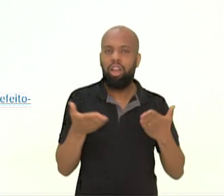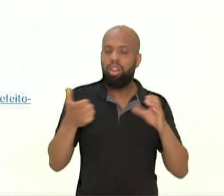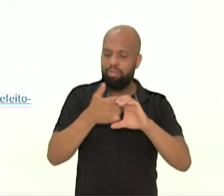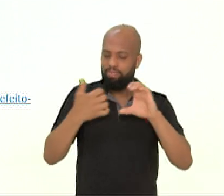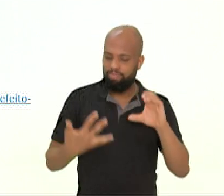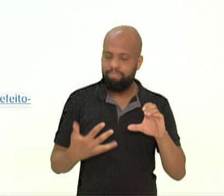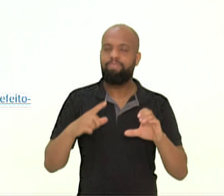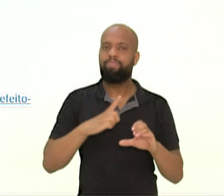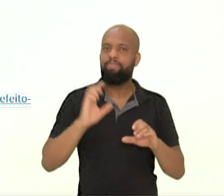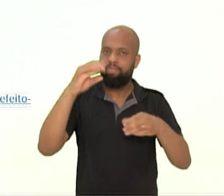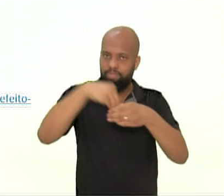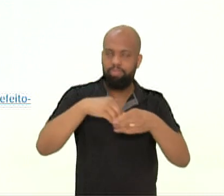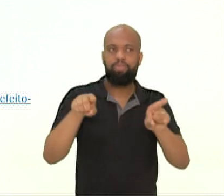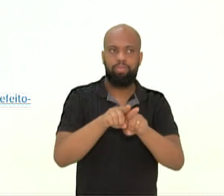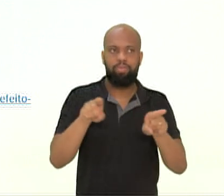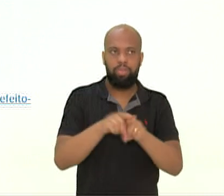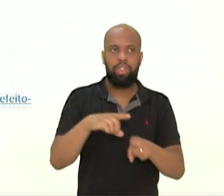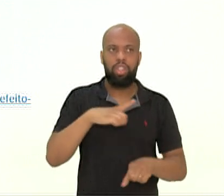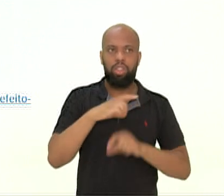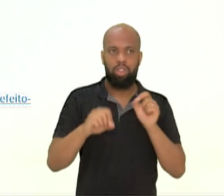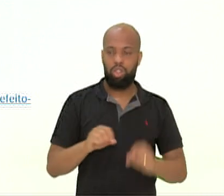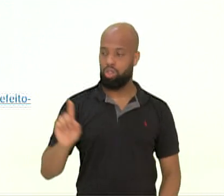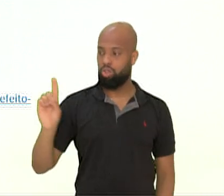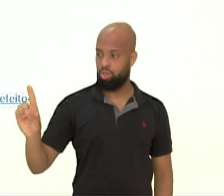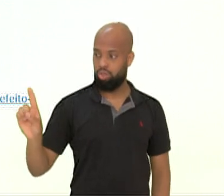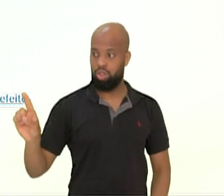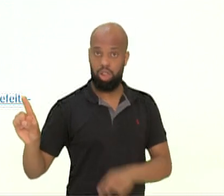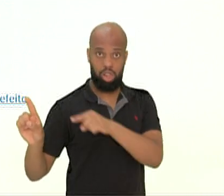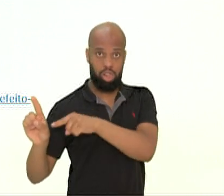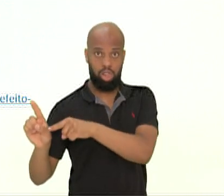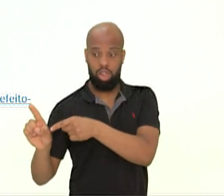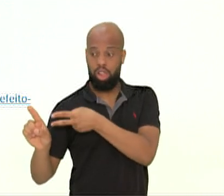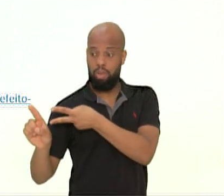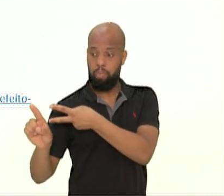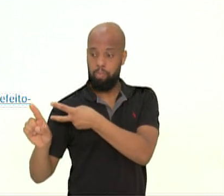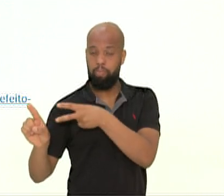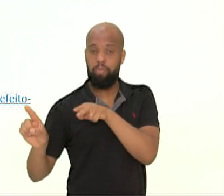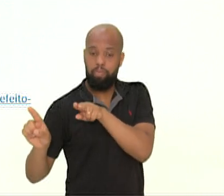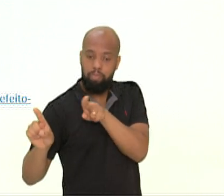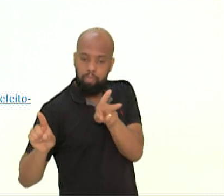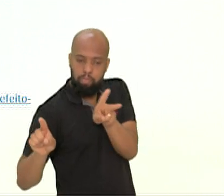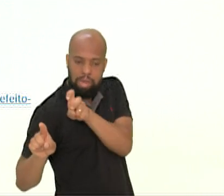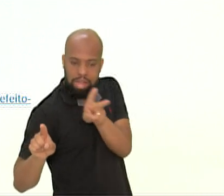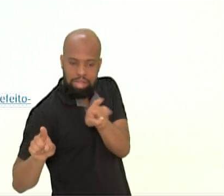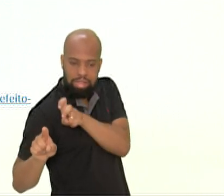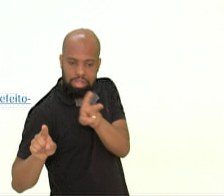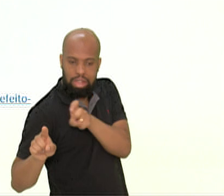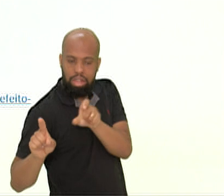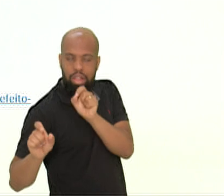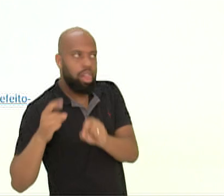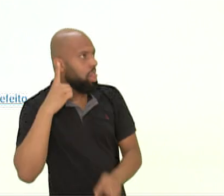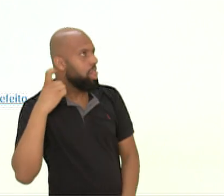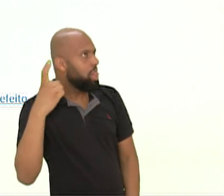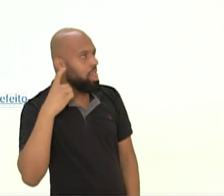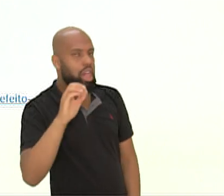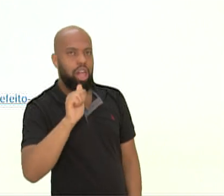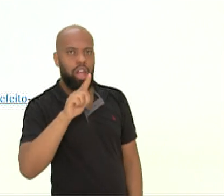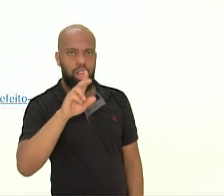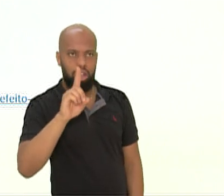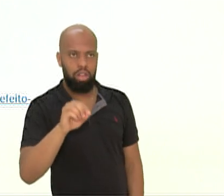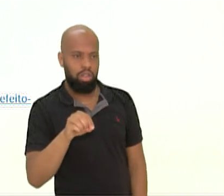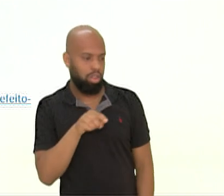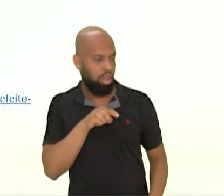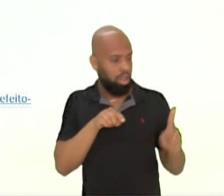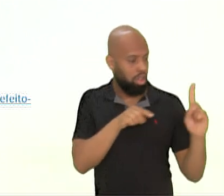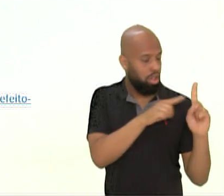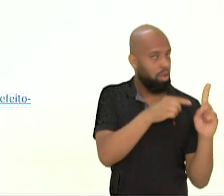acaba aparecendo também. À direita, o homem vai estar ouvindo um som mais agudo, enquanto você vai ter que a mulher à esquerda escuta o som um pouco